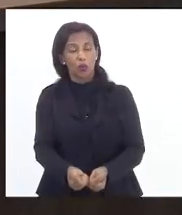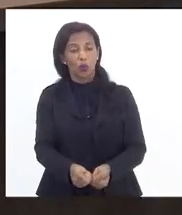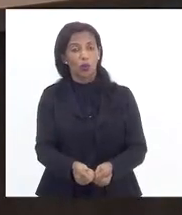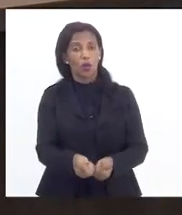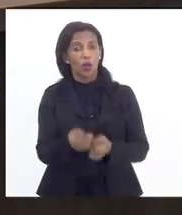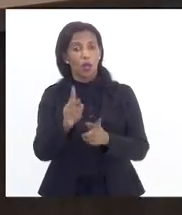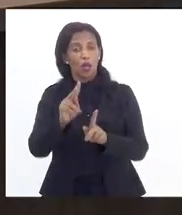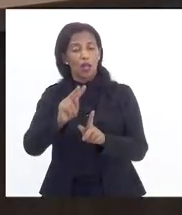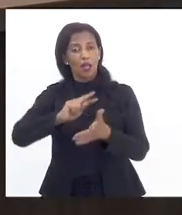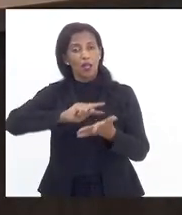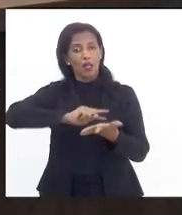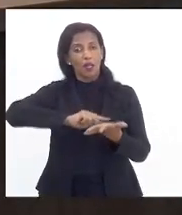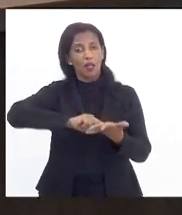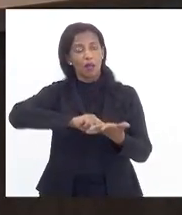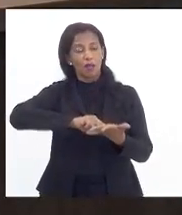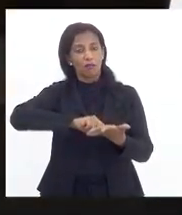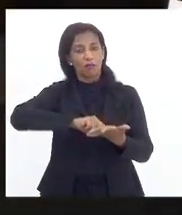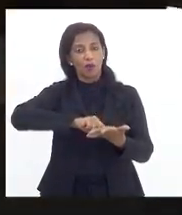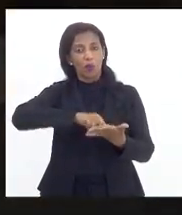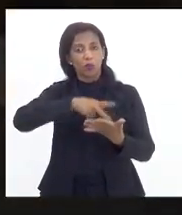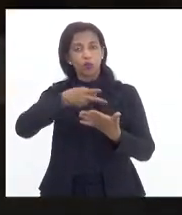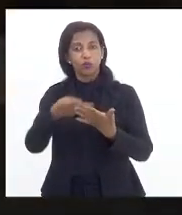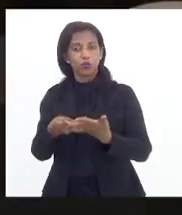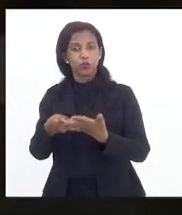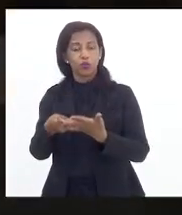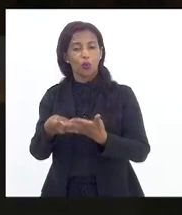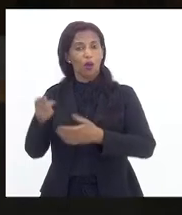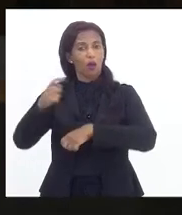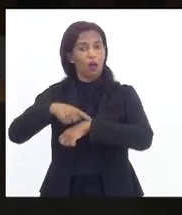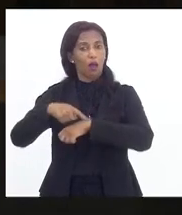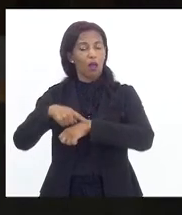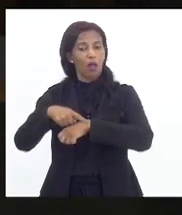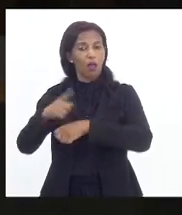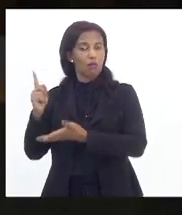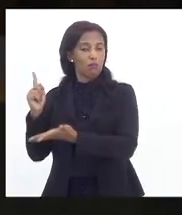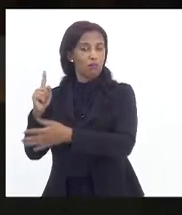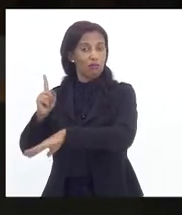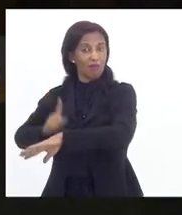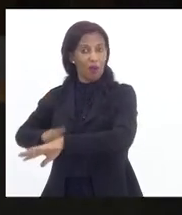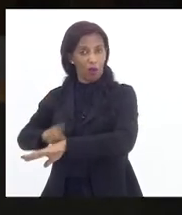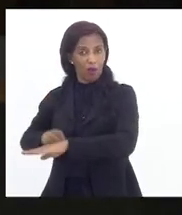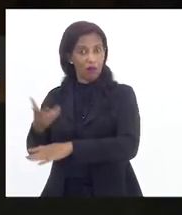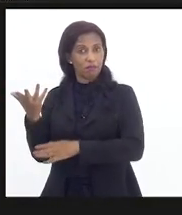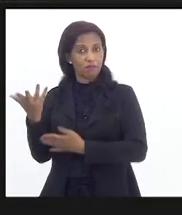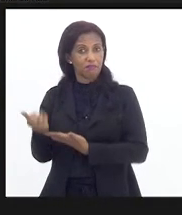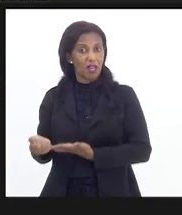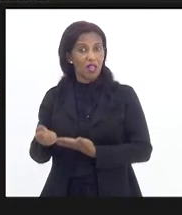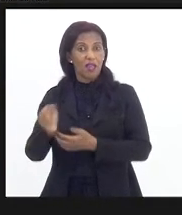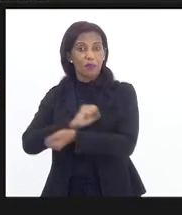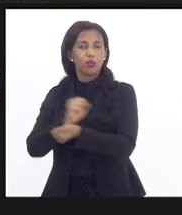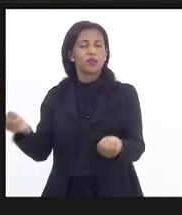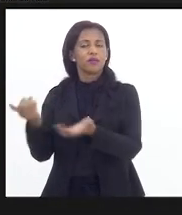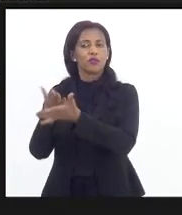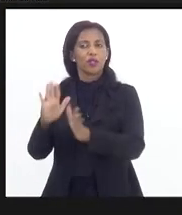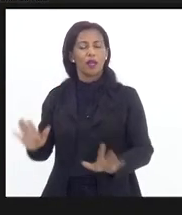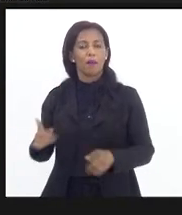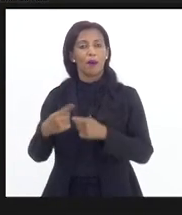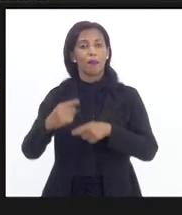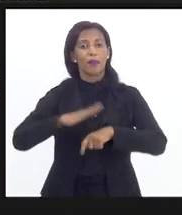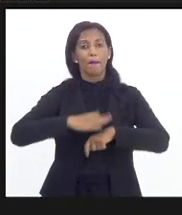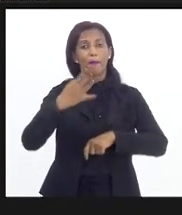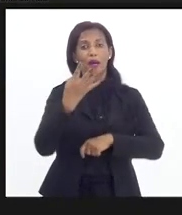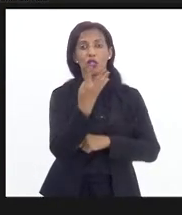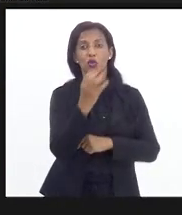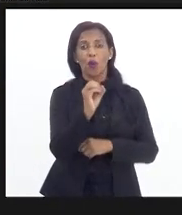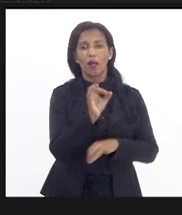e adotou a progressão automática a progressão automática é impulso e acabar que são